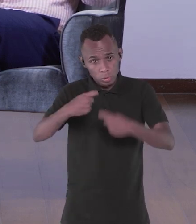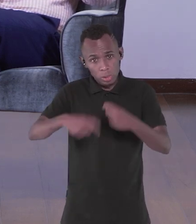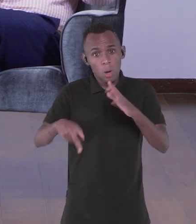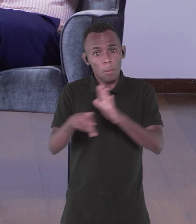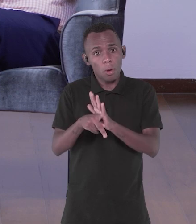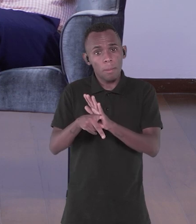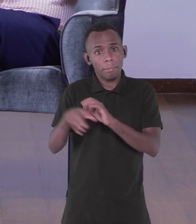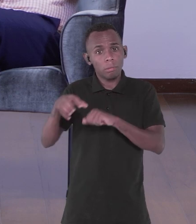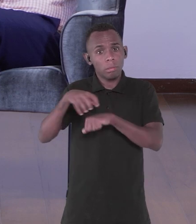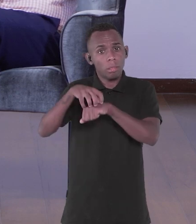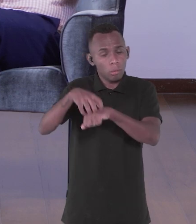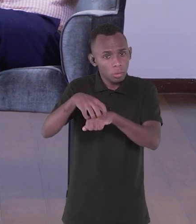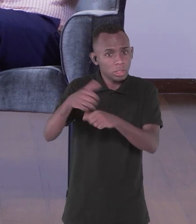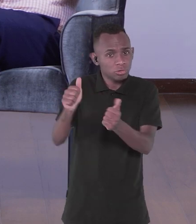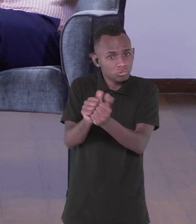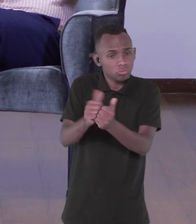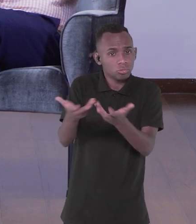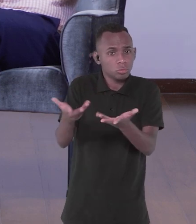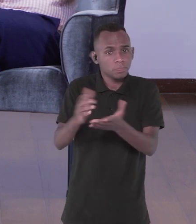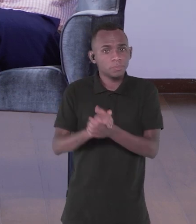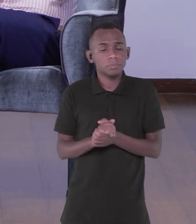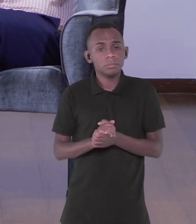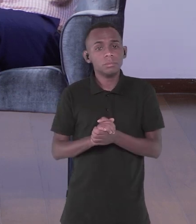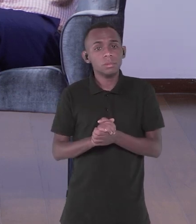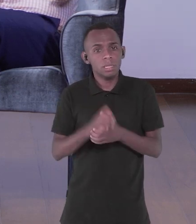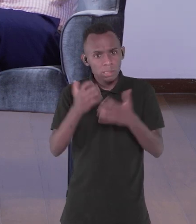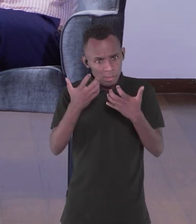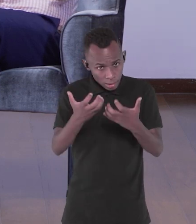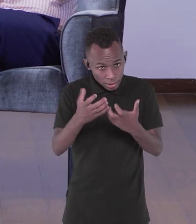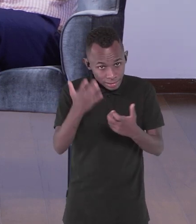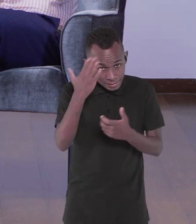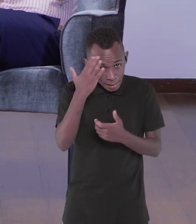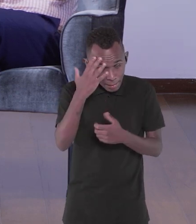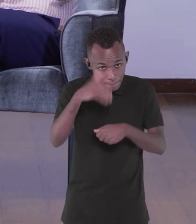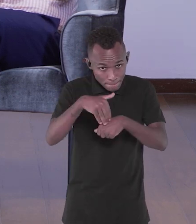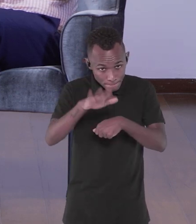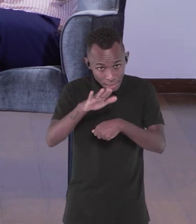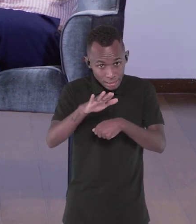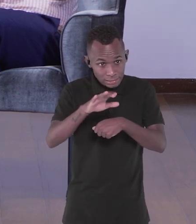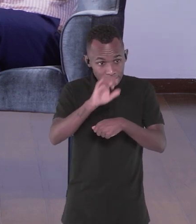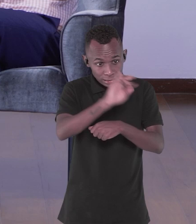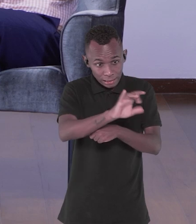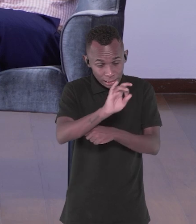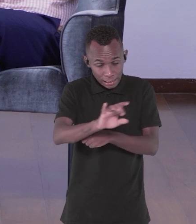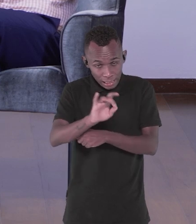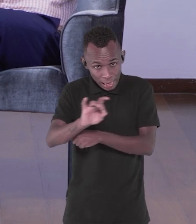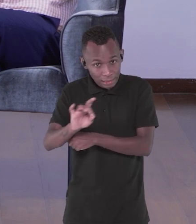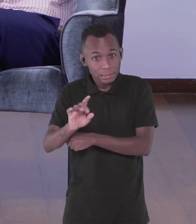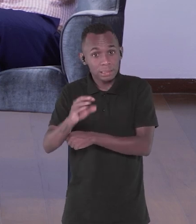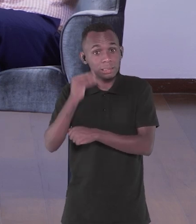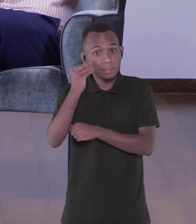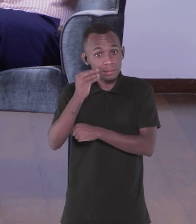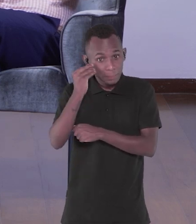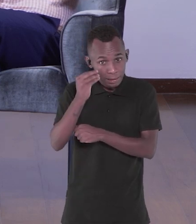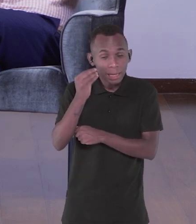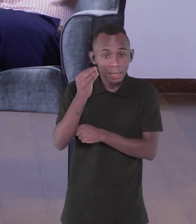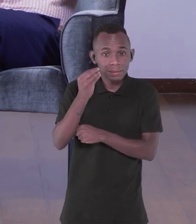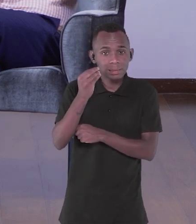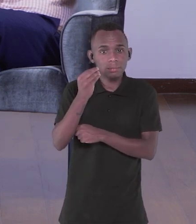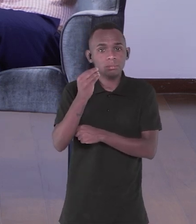livro. Inclusive, se vocês quiserem saber mais de cada uma daquelas historinhas, porque naquela carta elas viraram